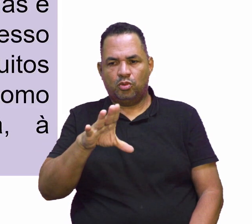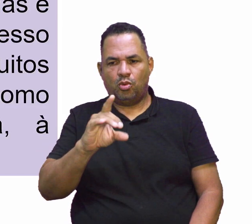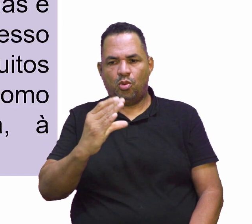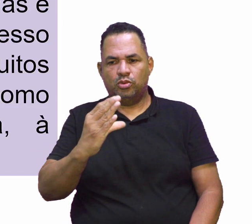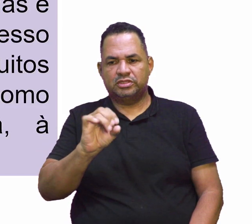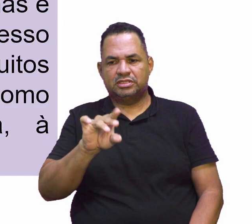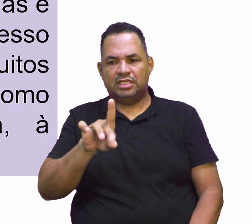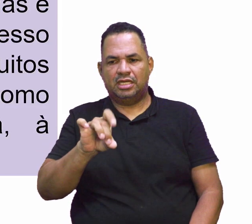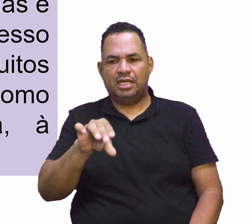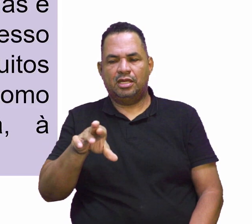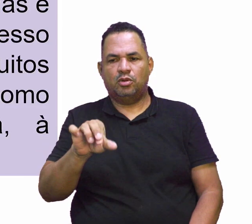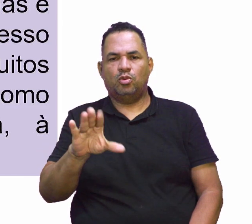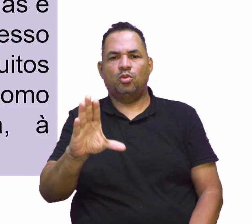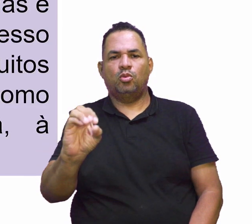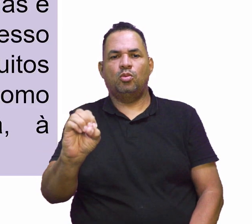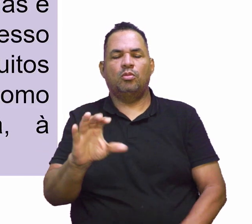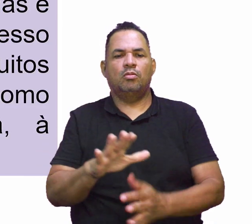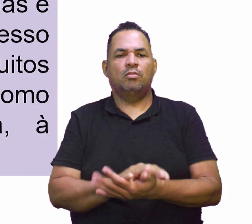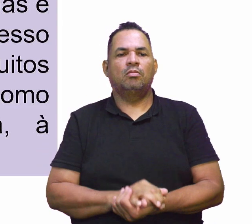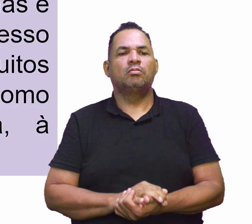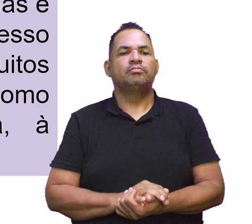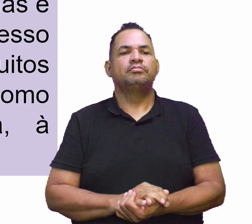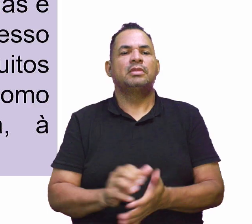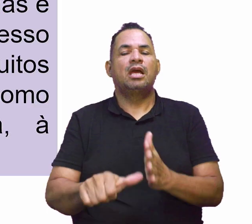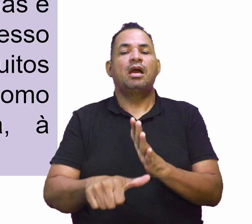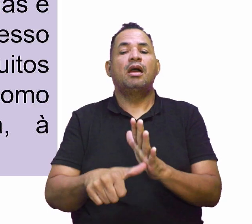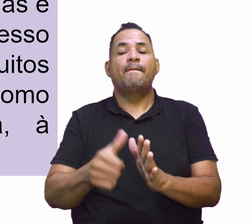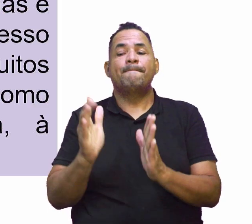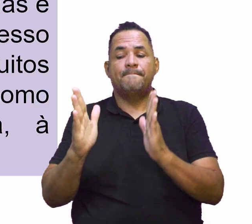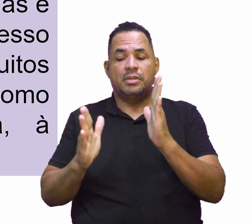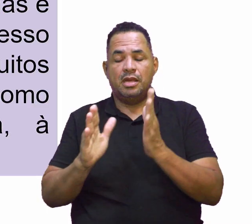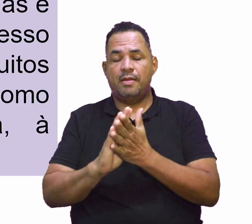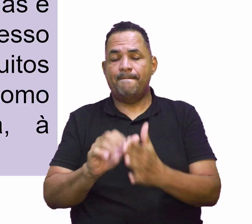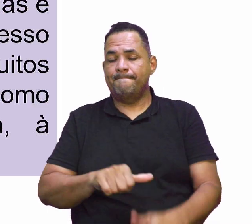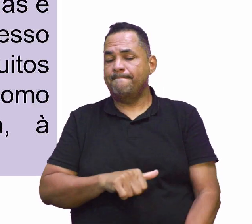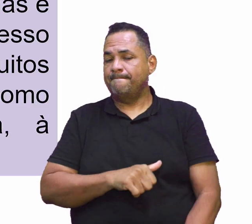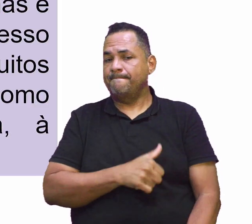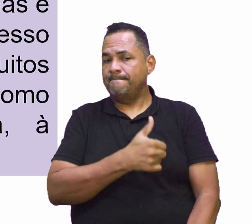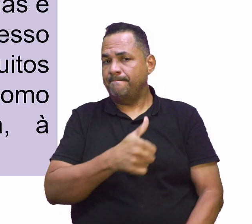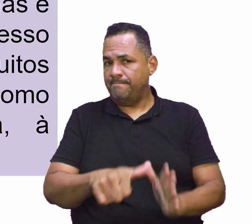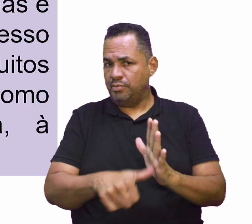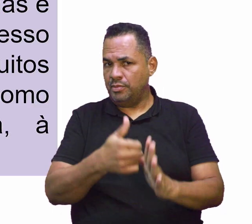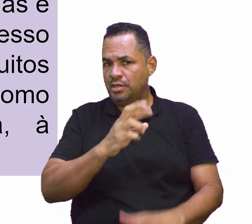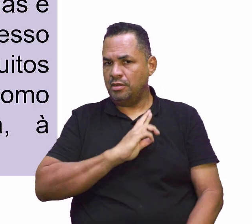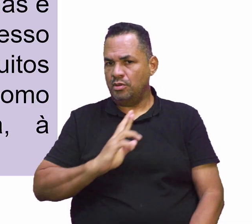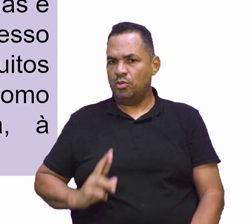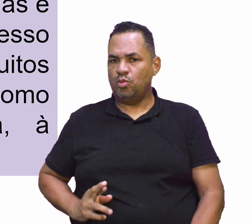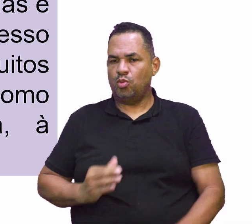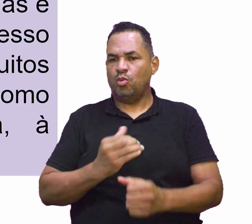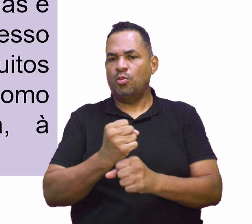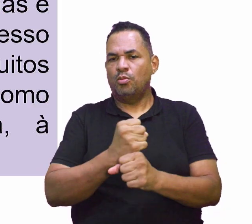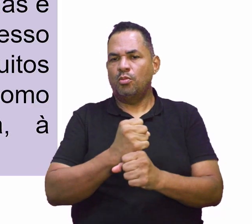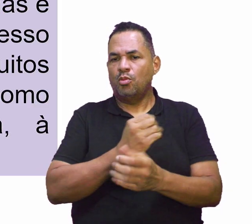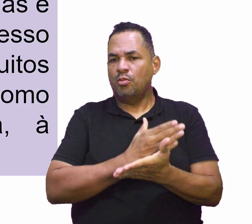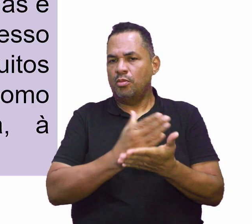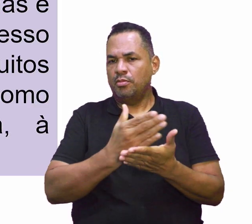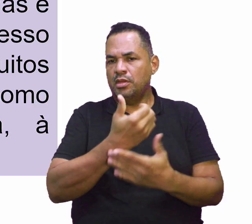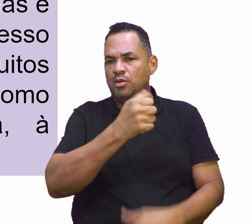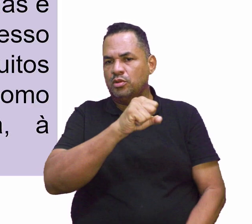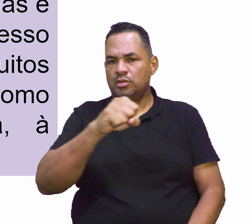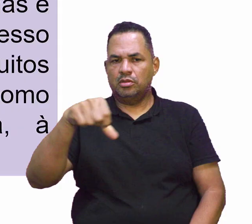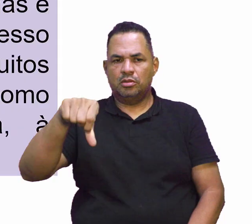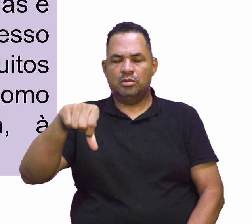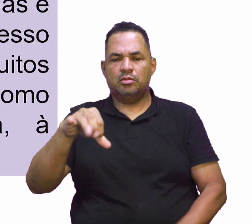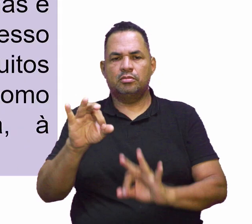lá. Na Primeira República, iniciada em 1889, essa república ela